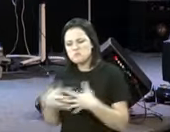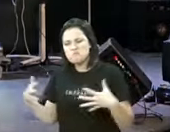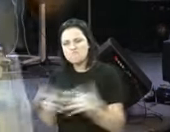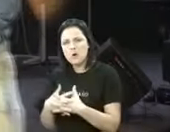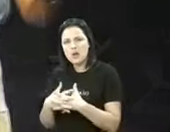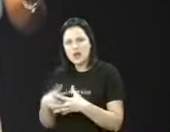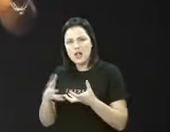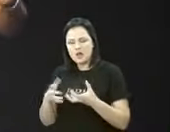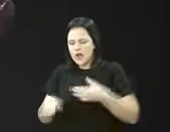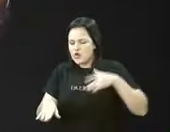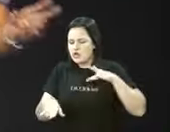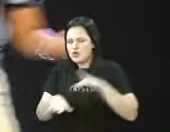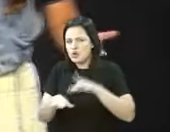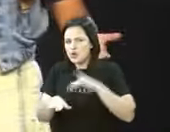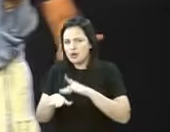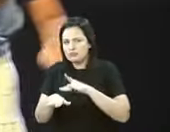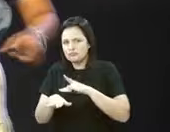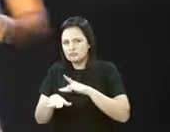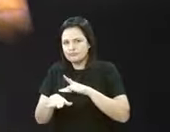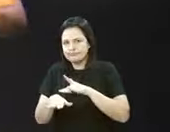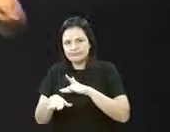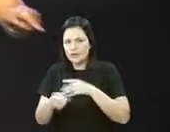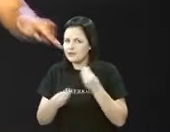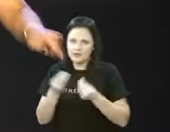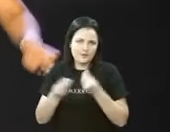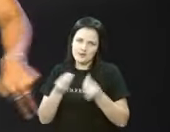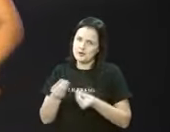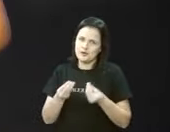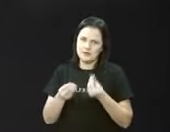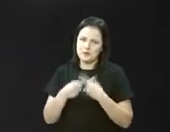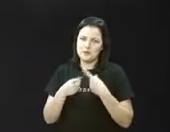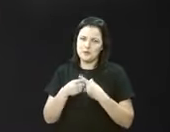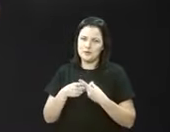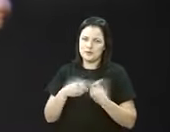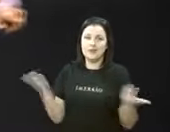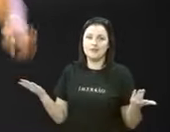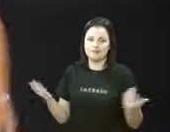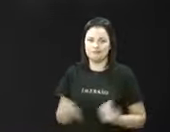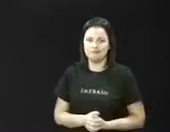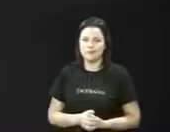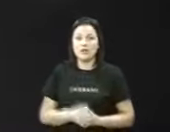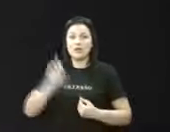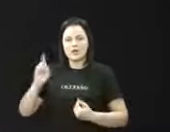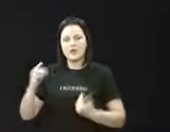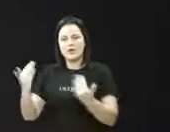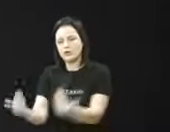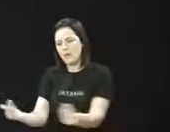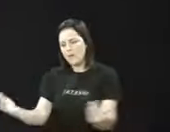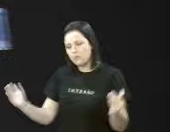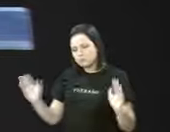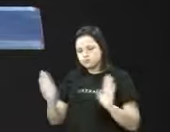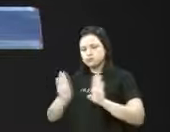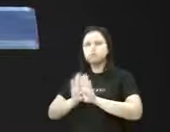Você quer mexer nele? Aí o diabo fala: não tem como, porque você colocou uma cerca ao redor dele. Oh, meu Deus do céu, não é